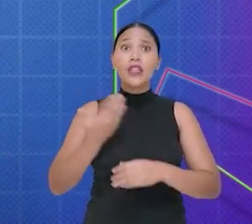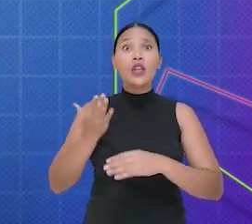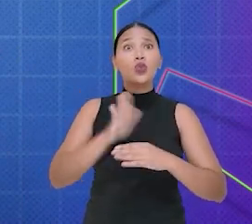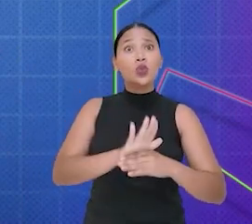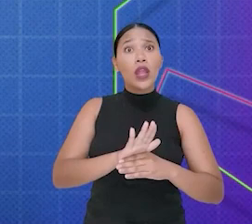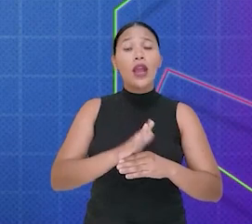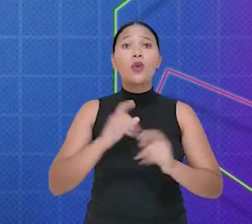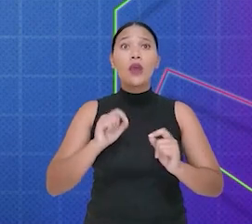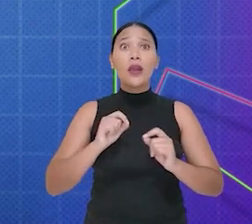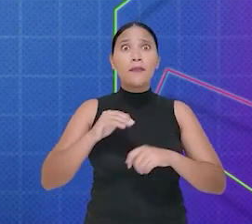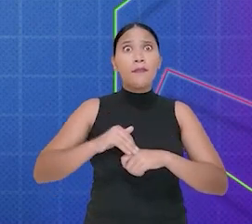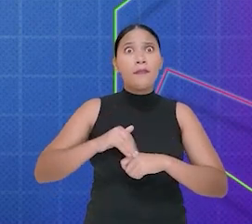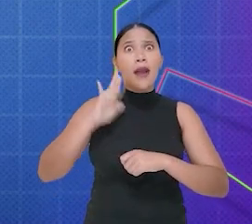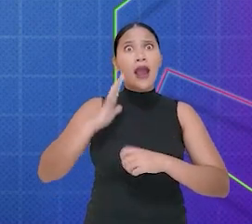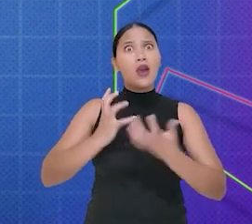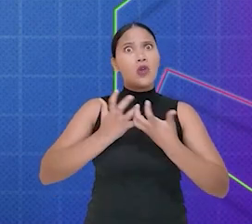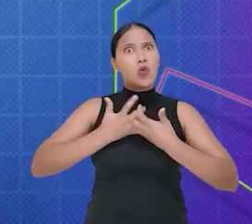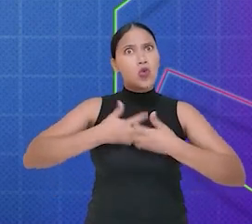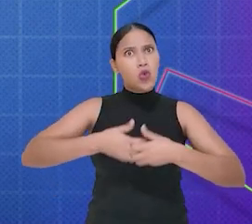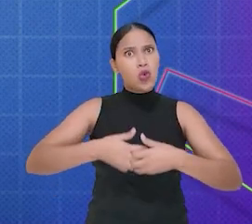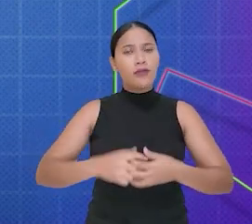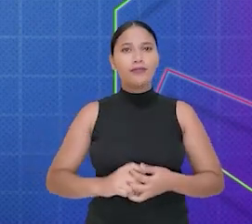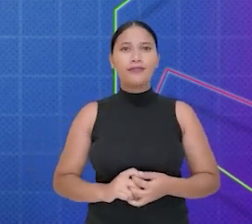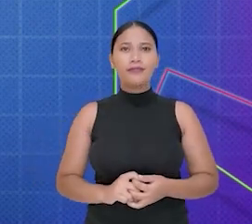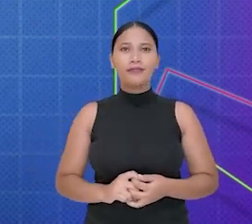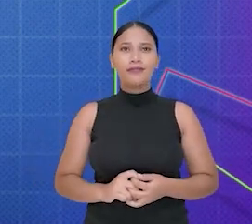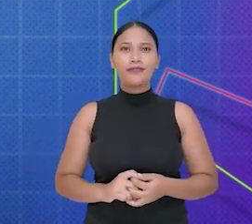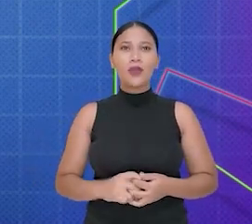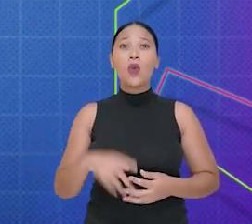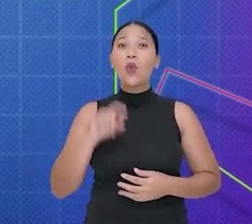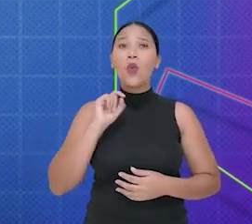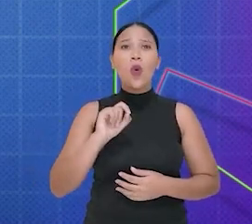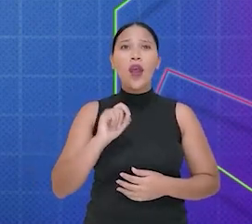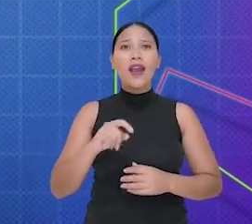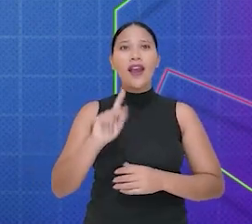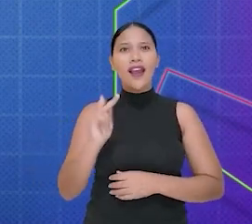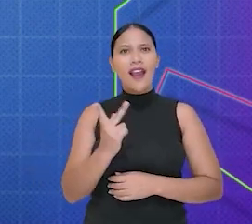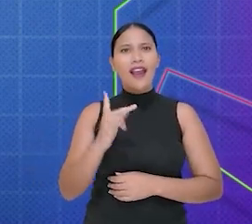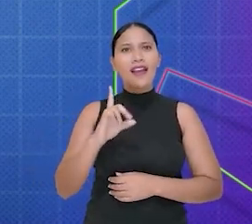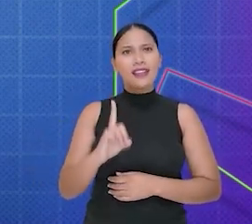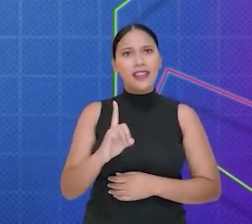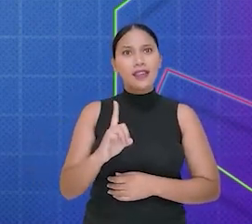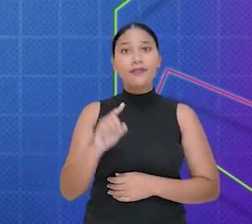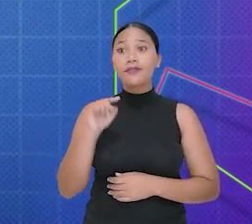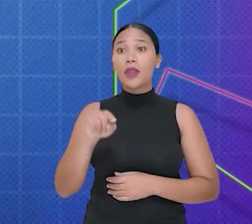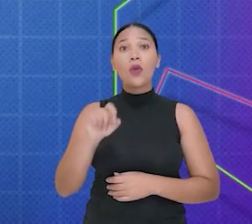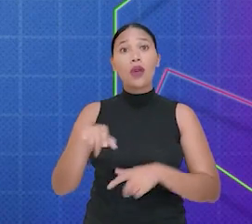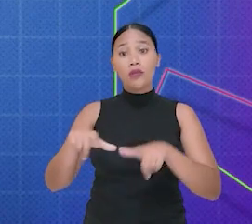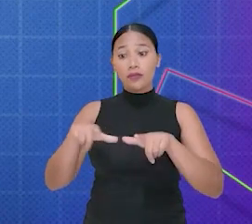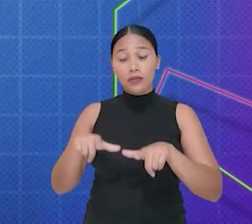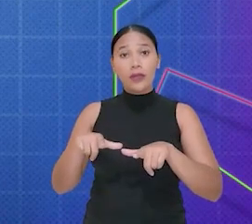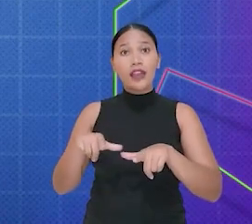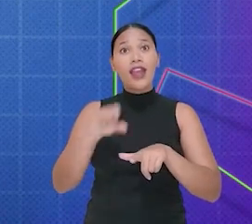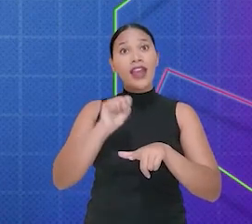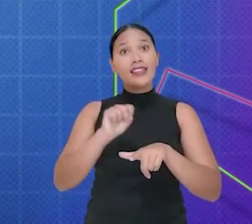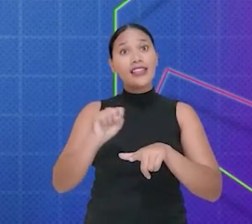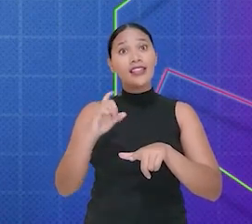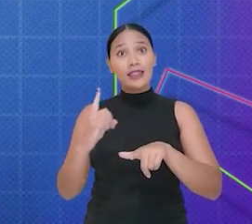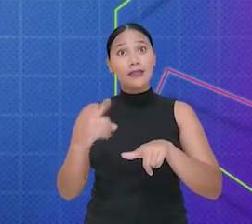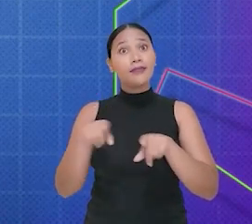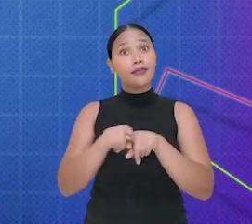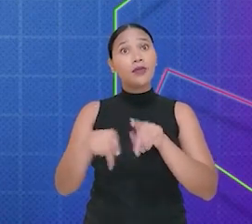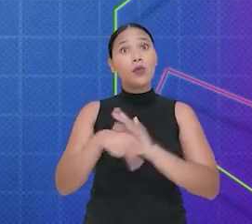vídeo, para ajudar a processar gráficos ainda mais intensivos. O que é um HD? O disco rígido,